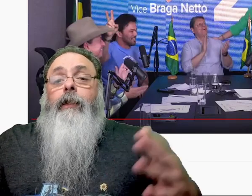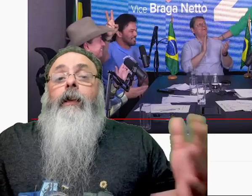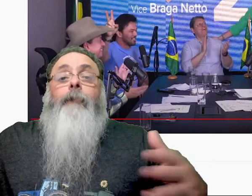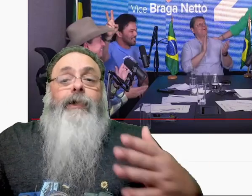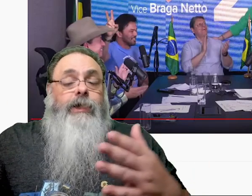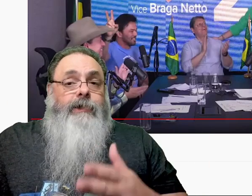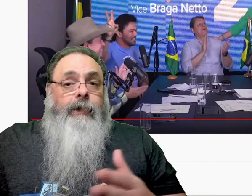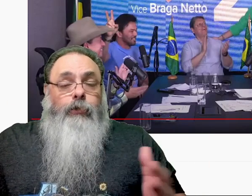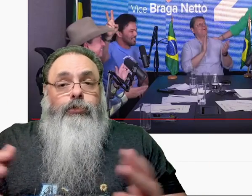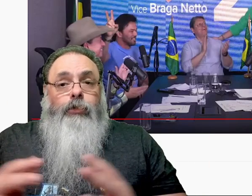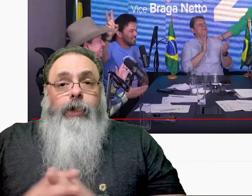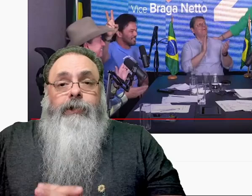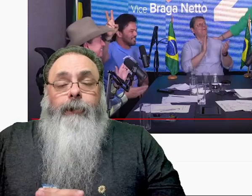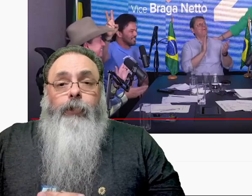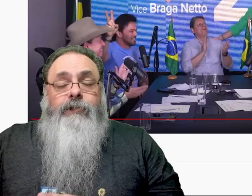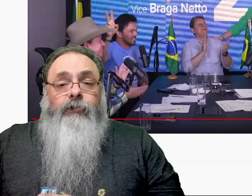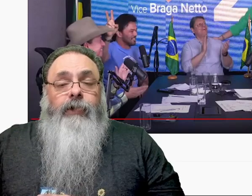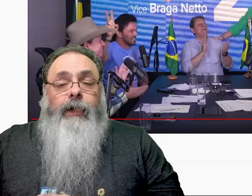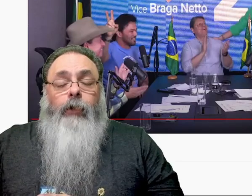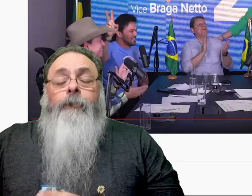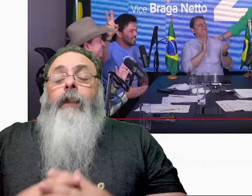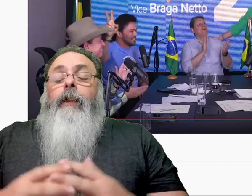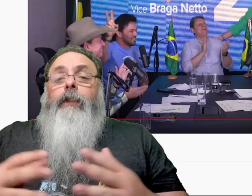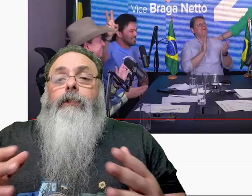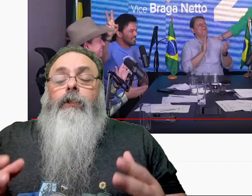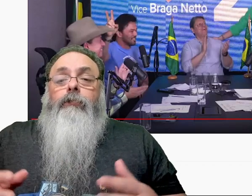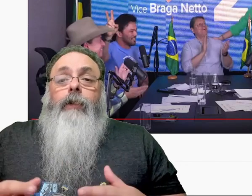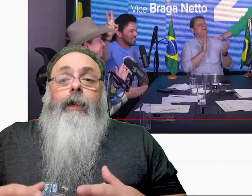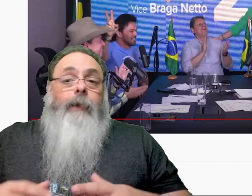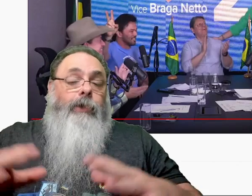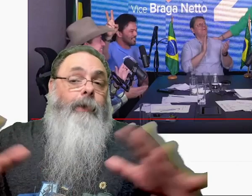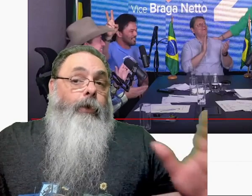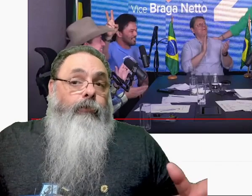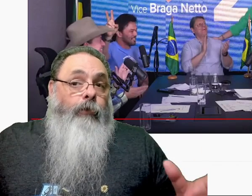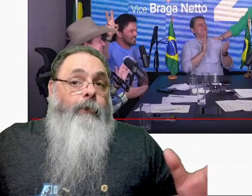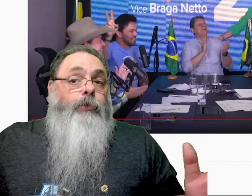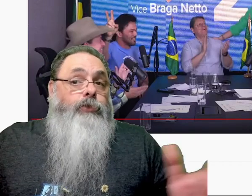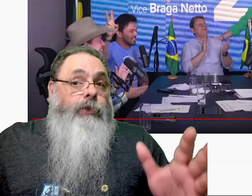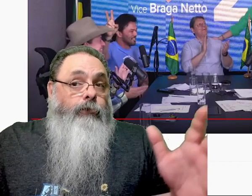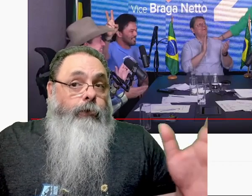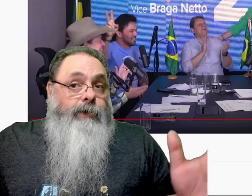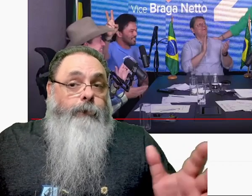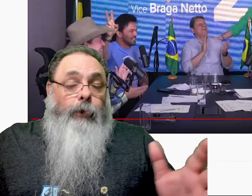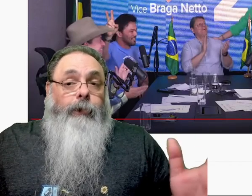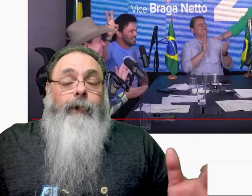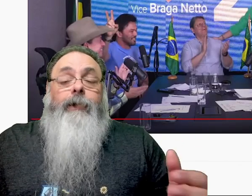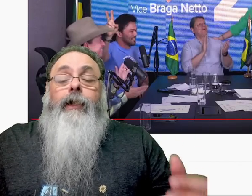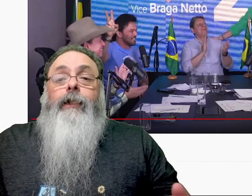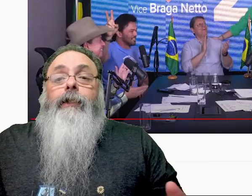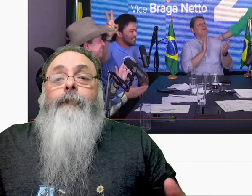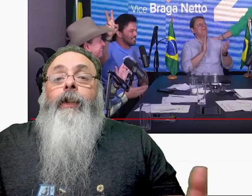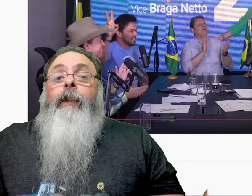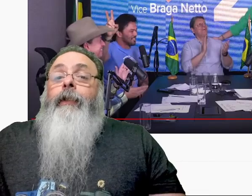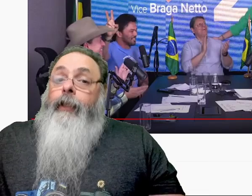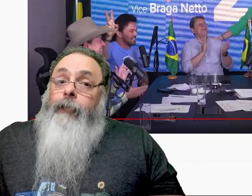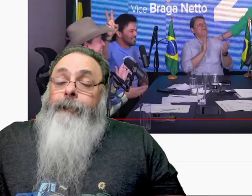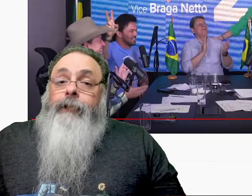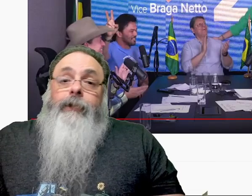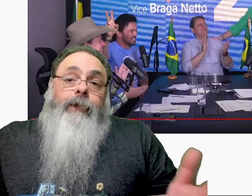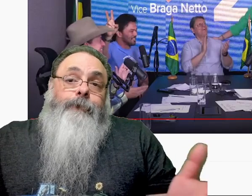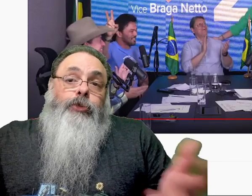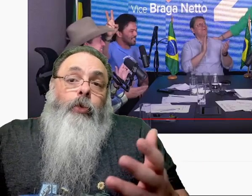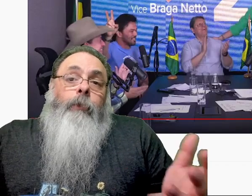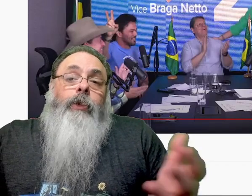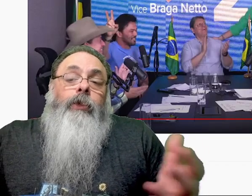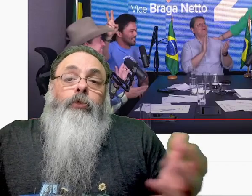cadeia mas já está na Custódia da Polícia Federal então acabou da melhor forma possível esse problema aí né É